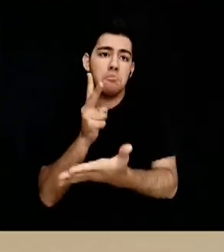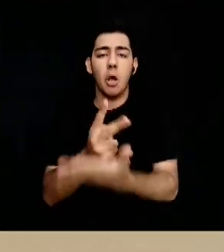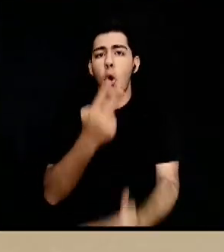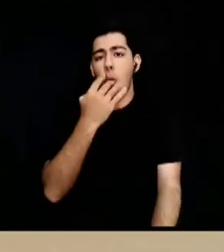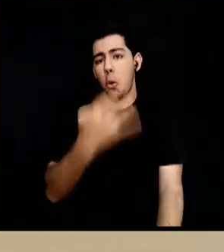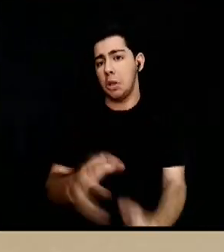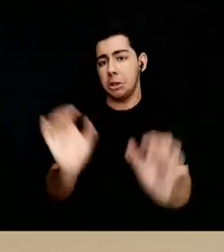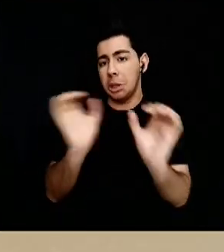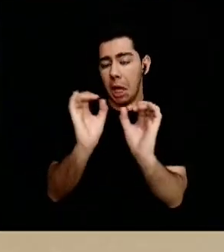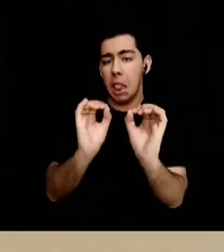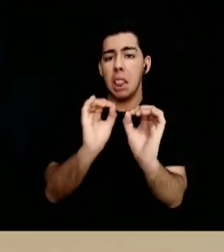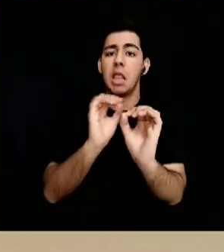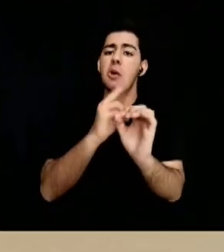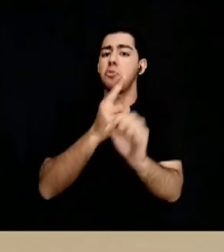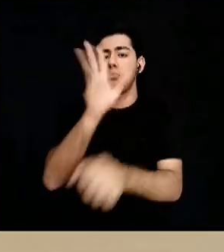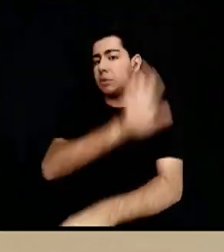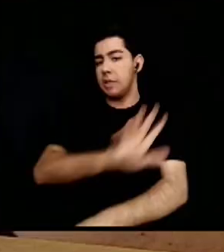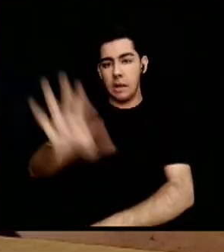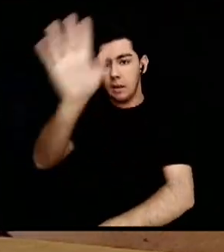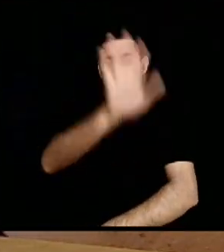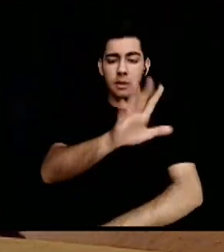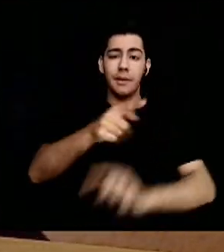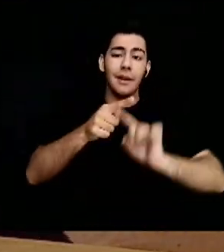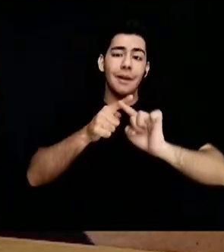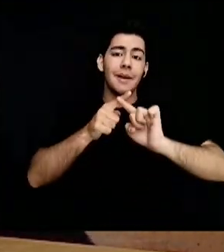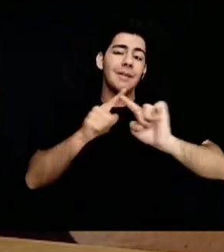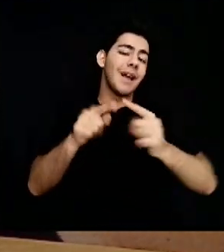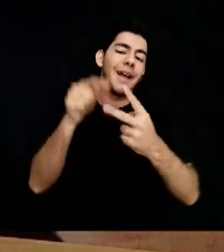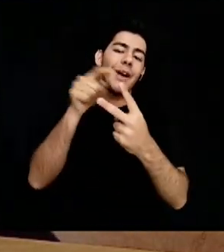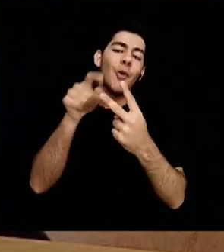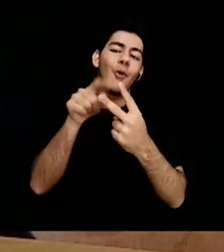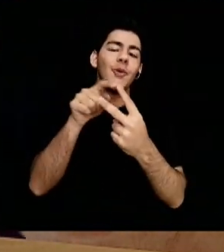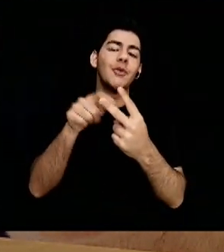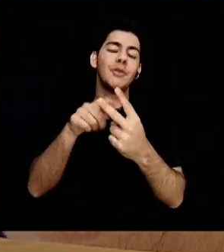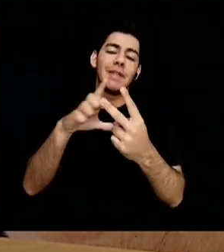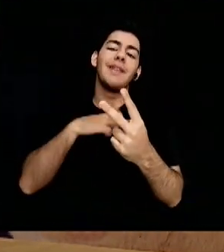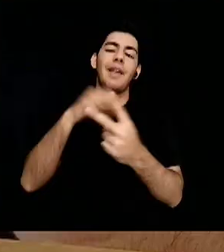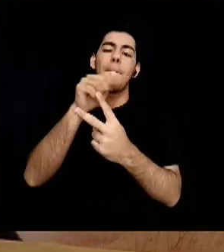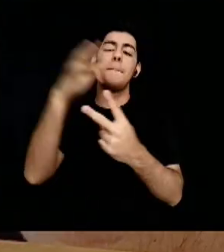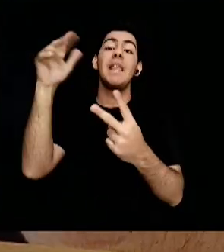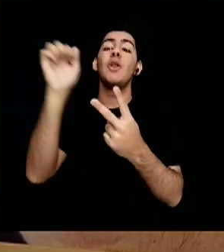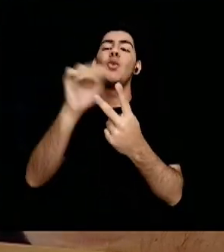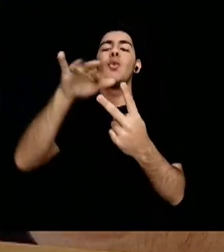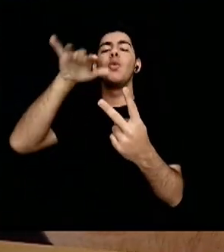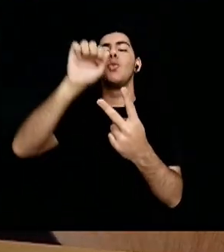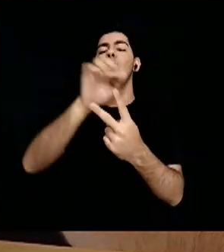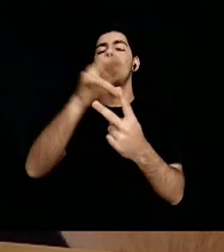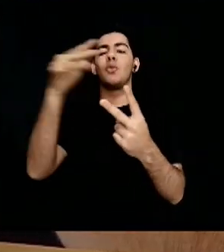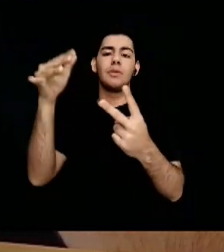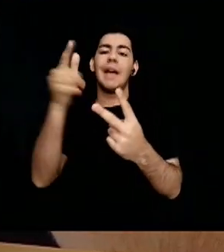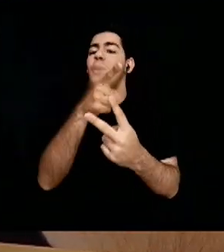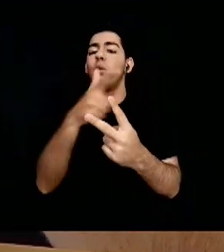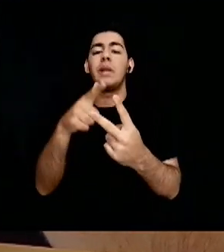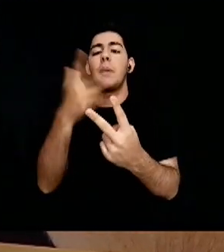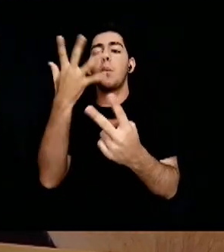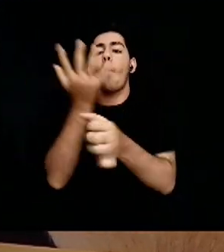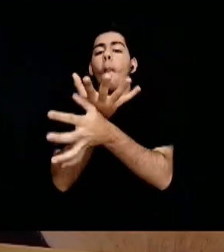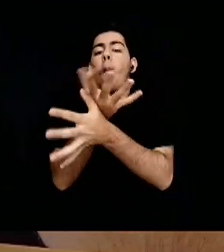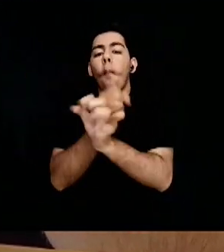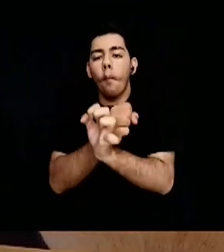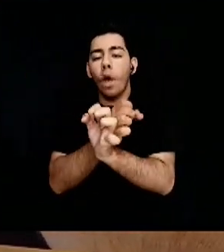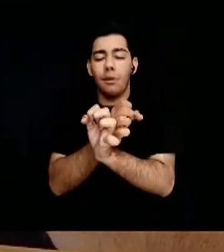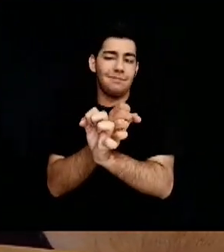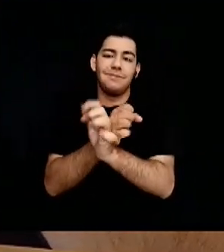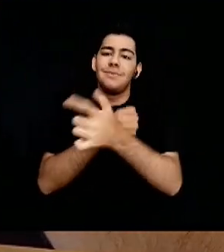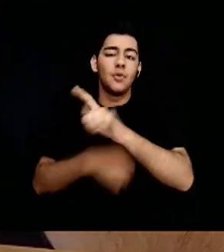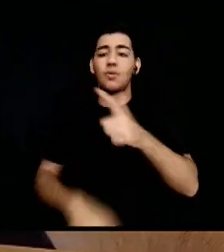geral. Só que esses vernizes, eles têm brilho. Não existe sem brilho, tá? Não